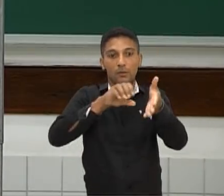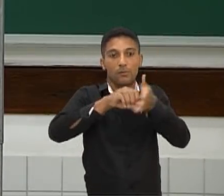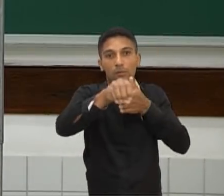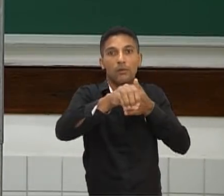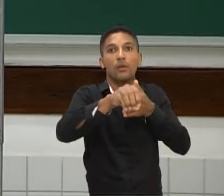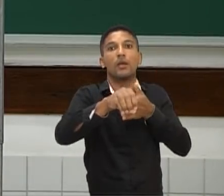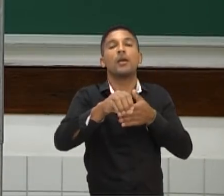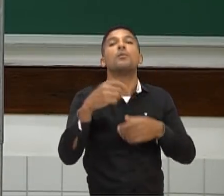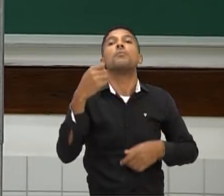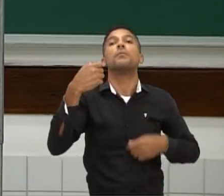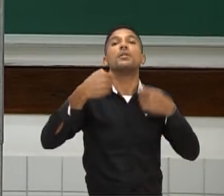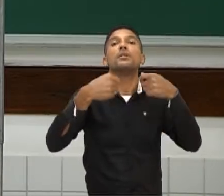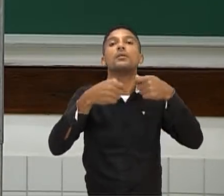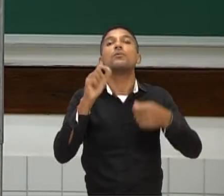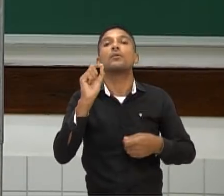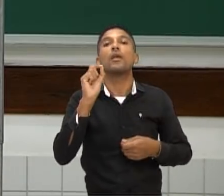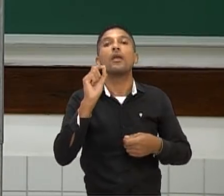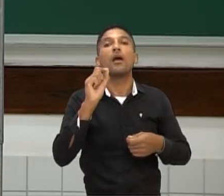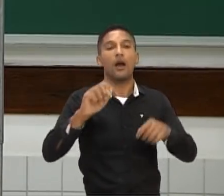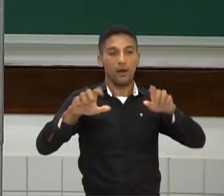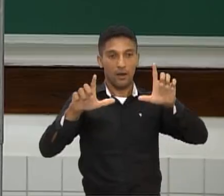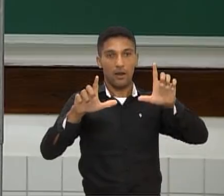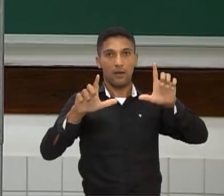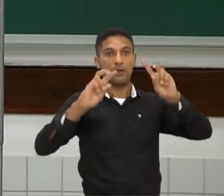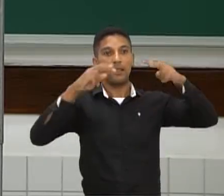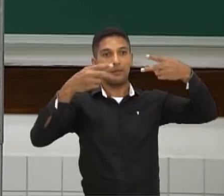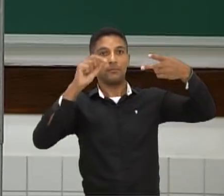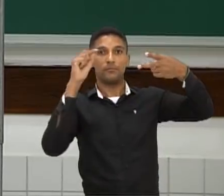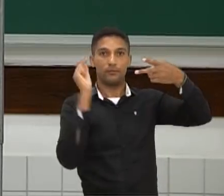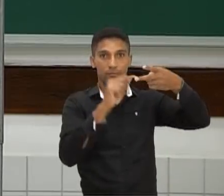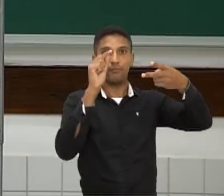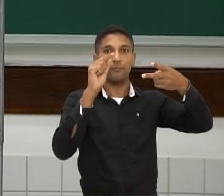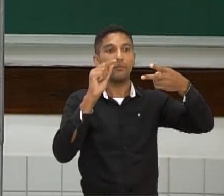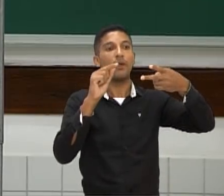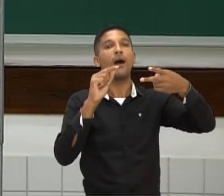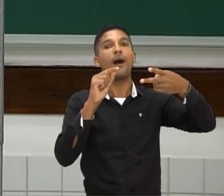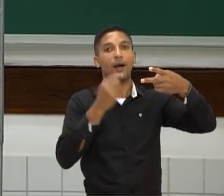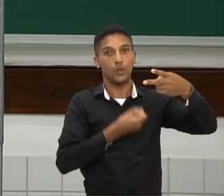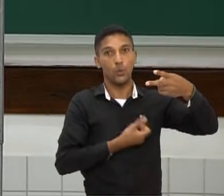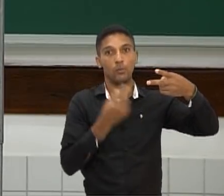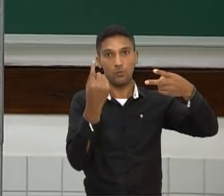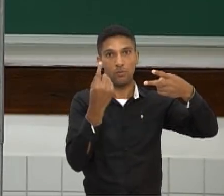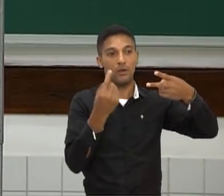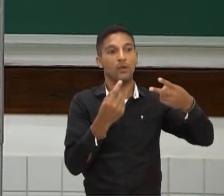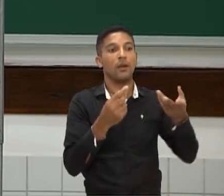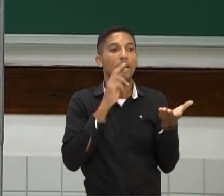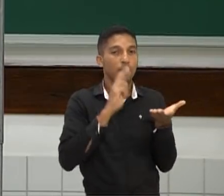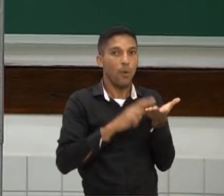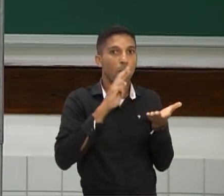atividade obrigatória, realizar a atividade e enviar. Assim, a sua presença estará